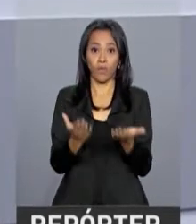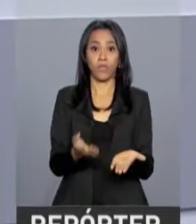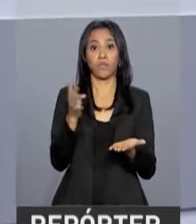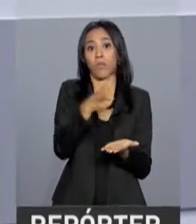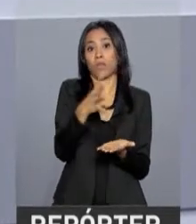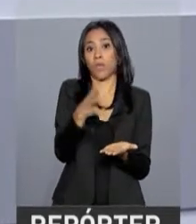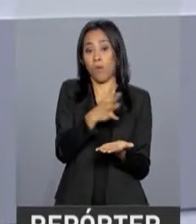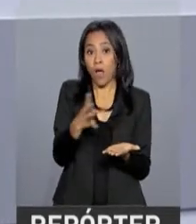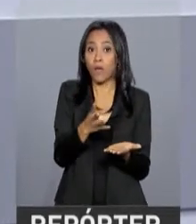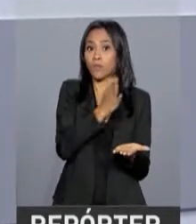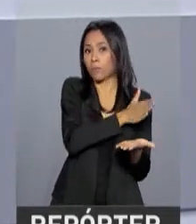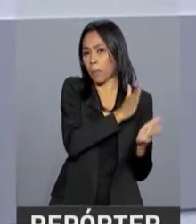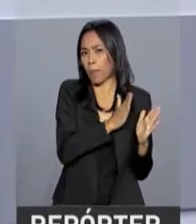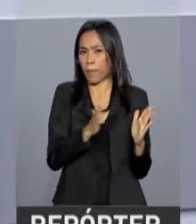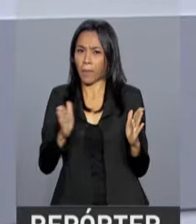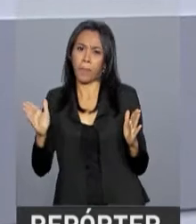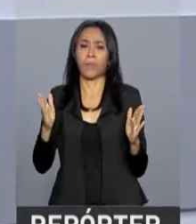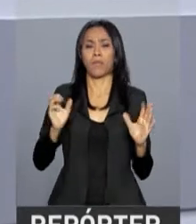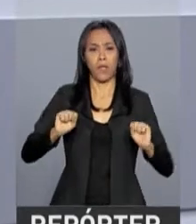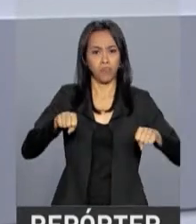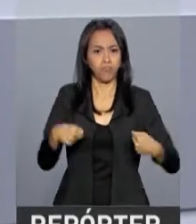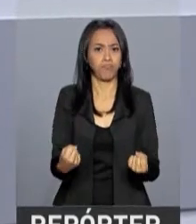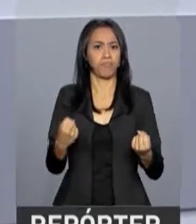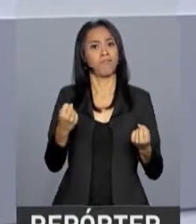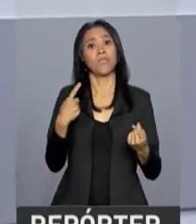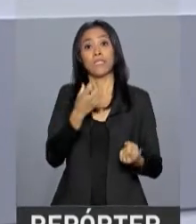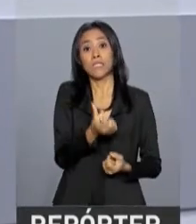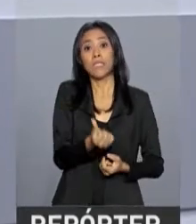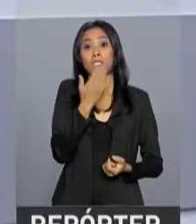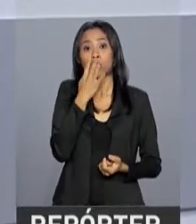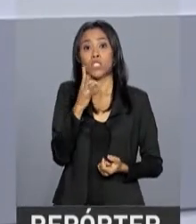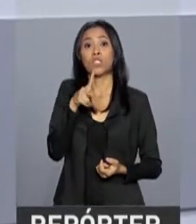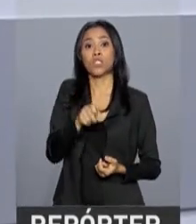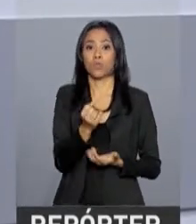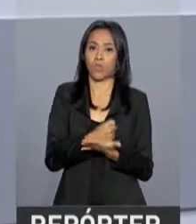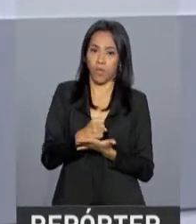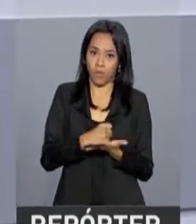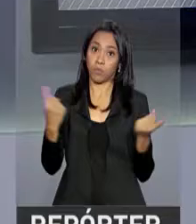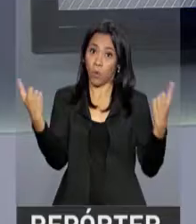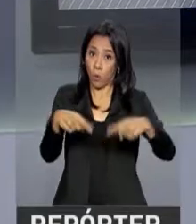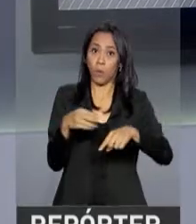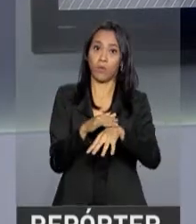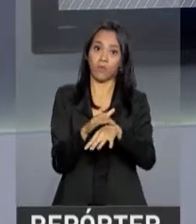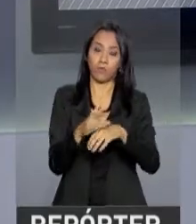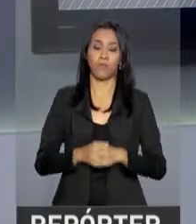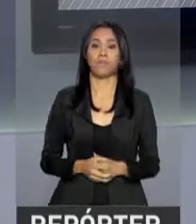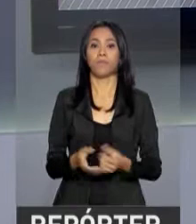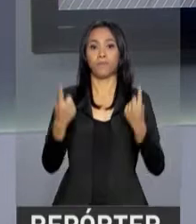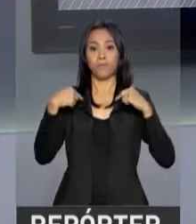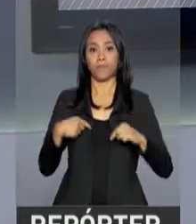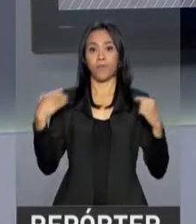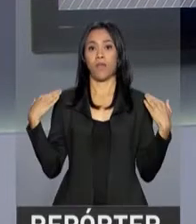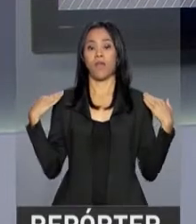procedimentos clínicos e de reabilitação e mais seis tipos de medicamentos para combate à doença a força aérea